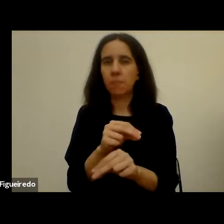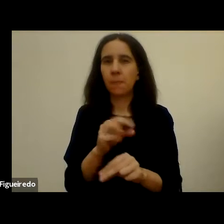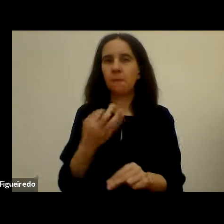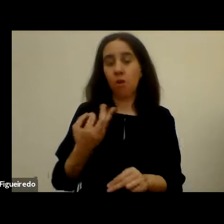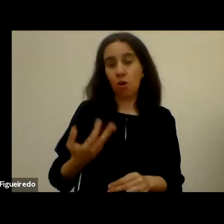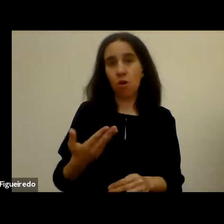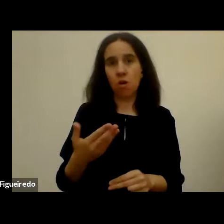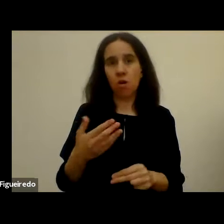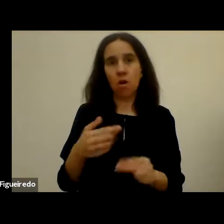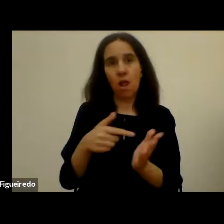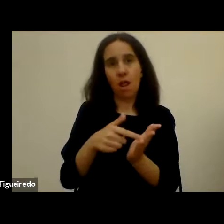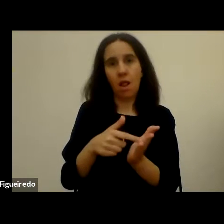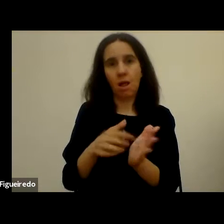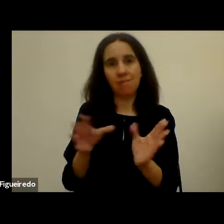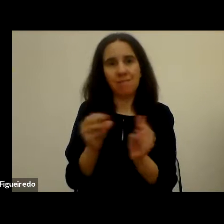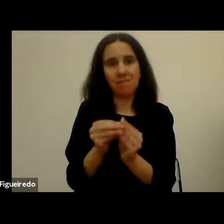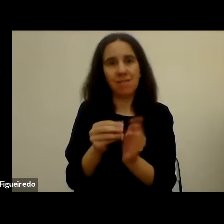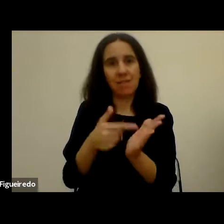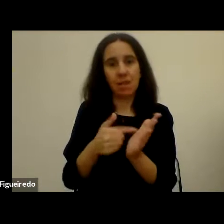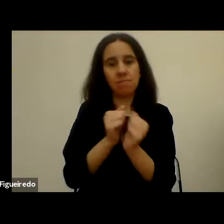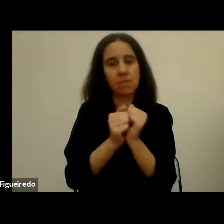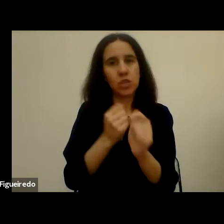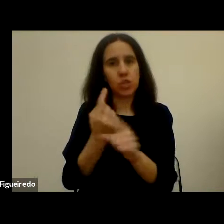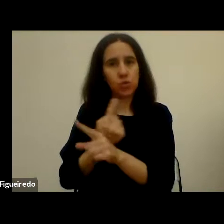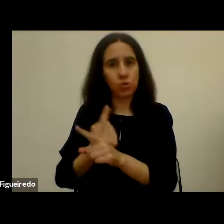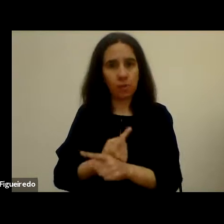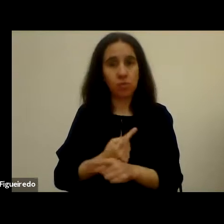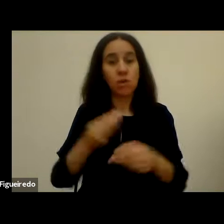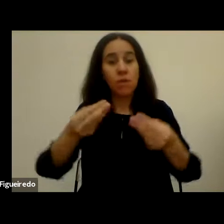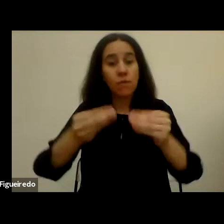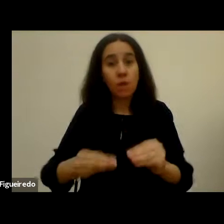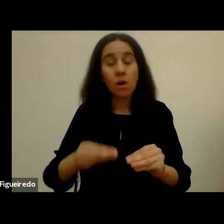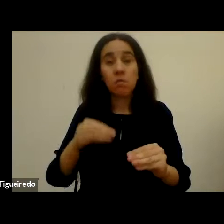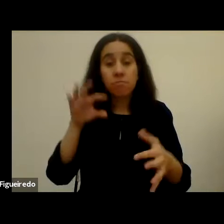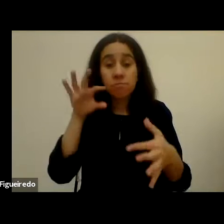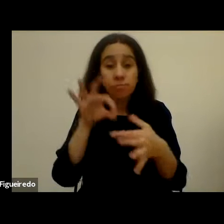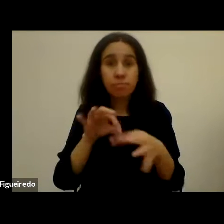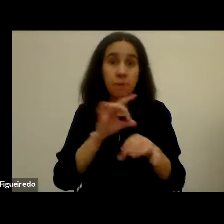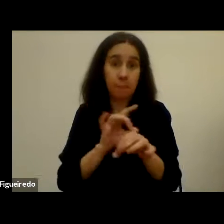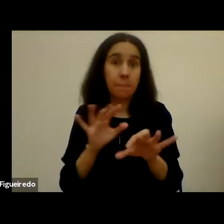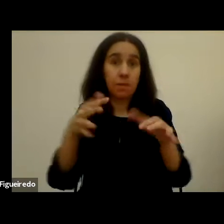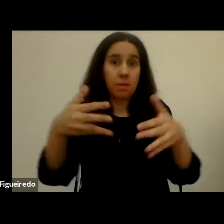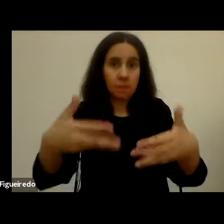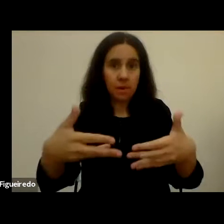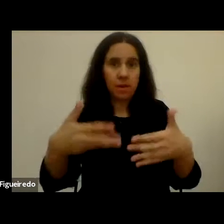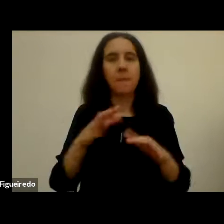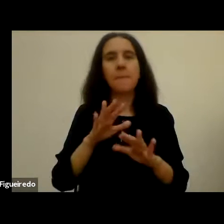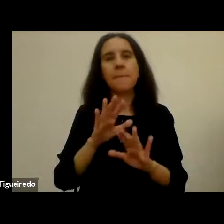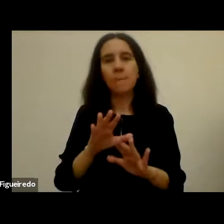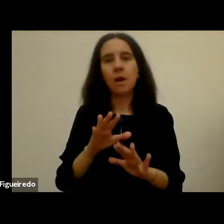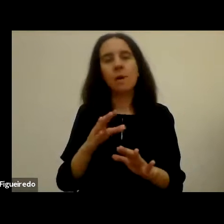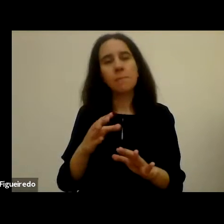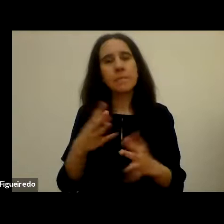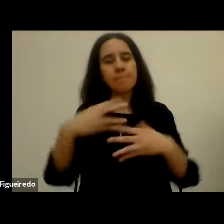agora sistematizados nestes instrumentos e que foram elaborados a propósito da pandemia, mas que devem ser